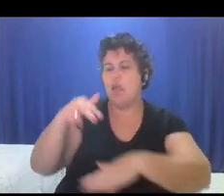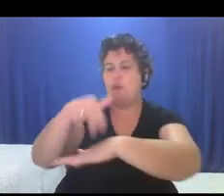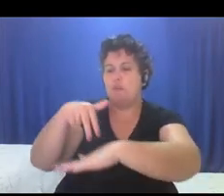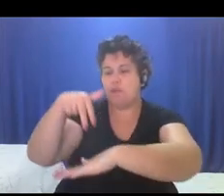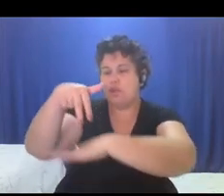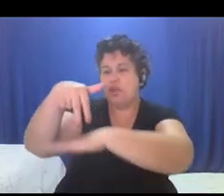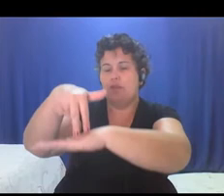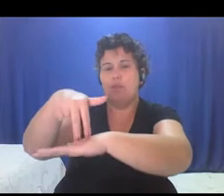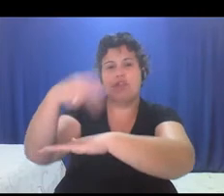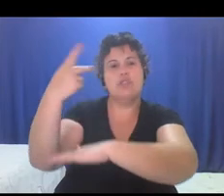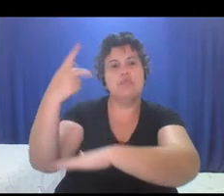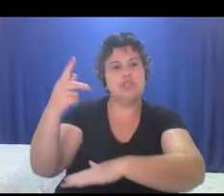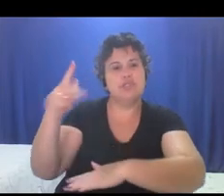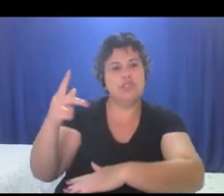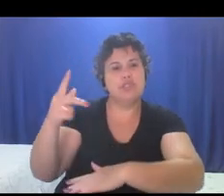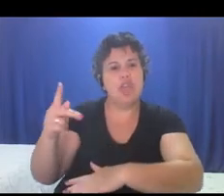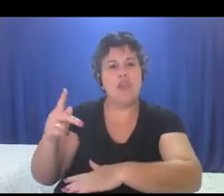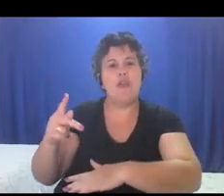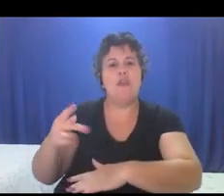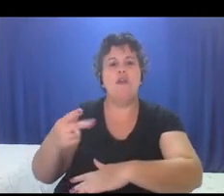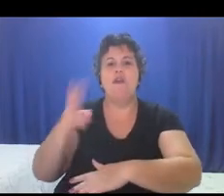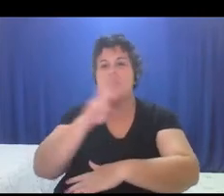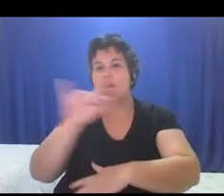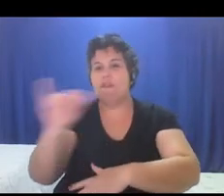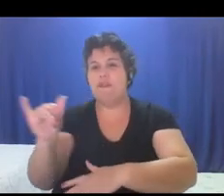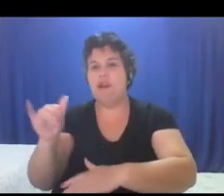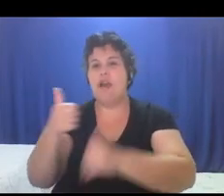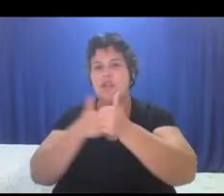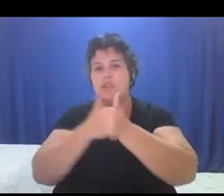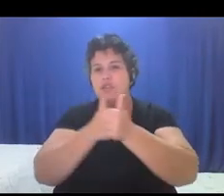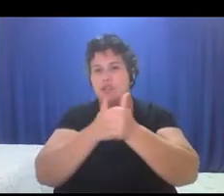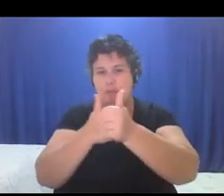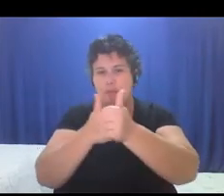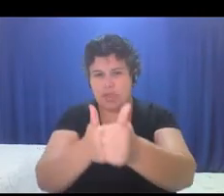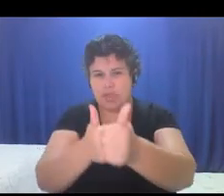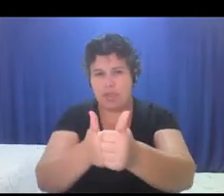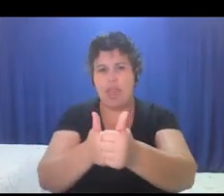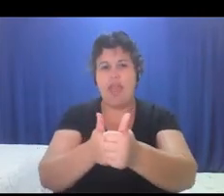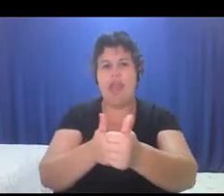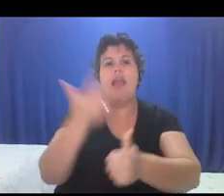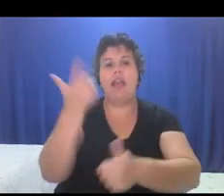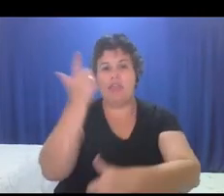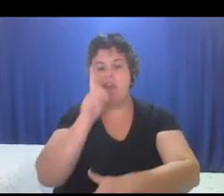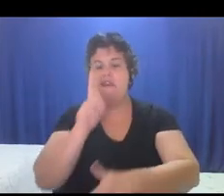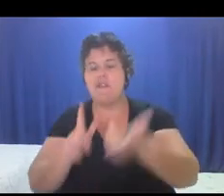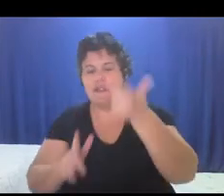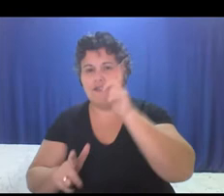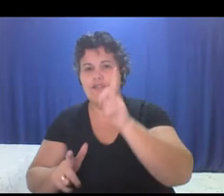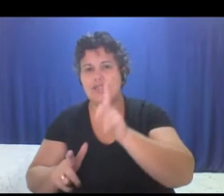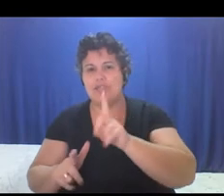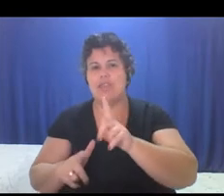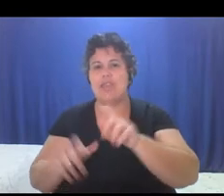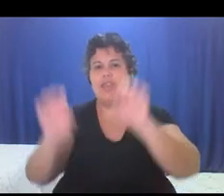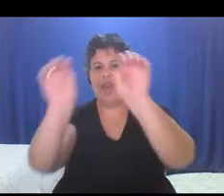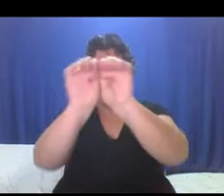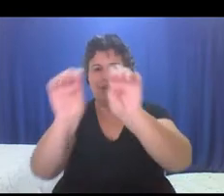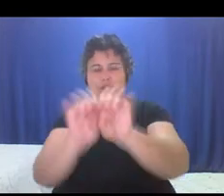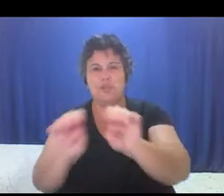acompanhar, com as pessoas que vão estar ajudando você a deixar essa trilha de carreira muito bem estruturada, né? Porque